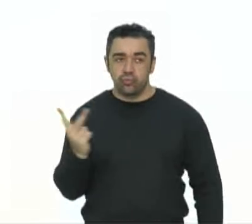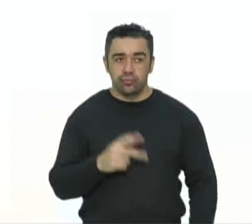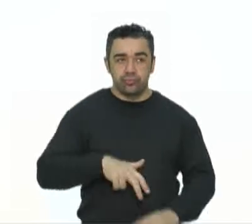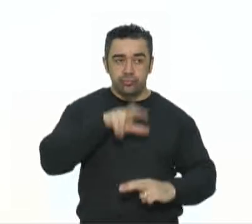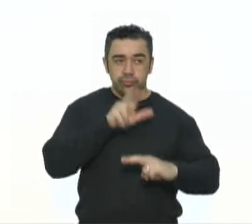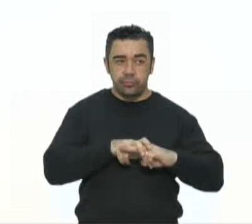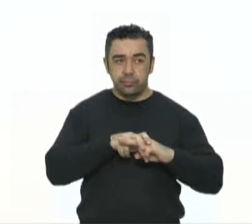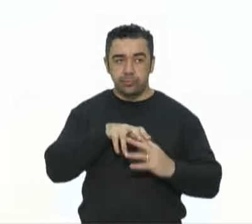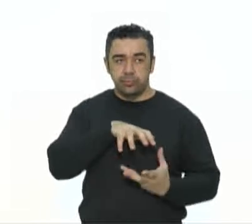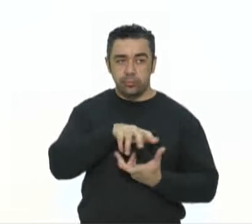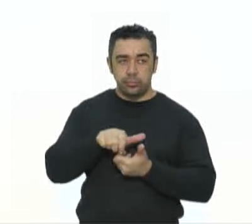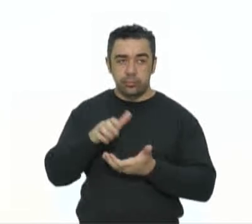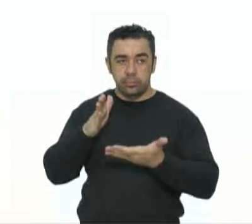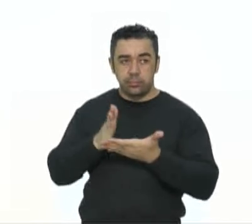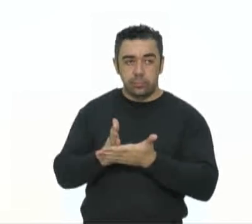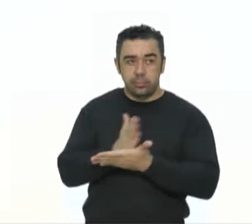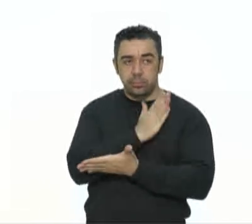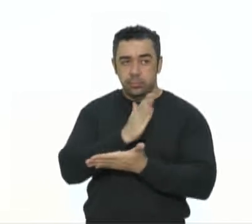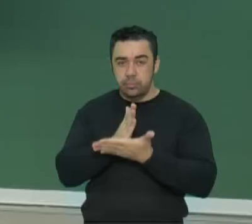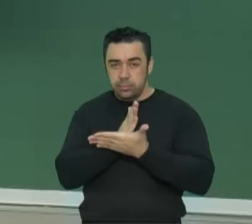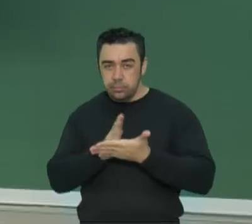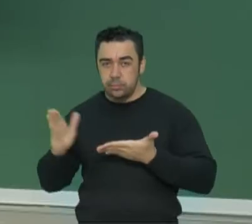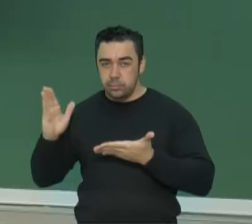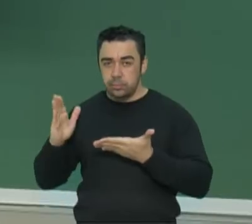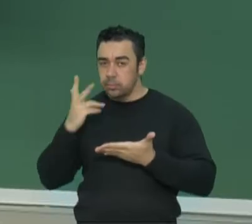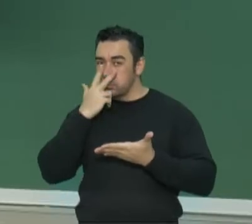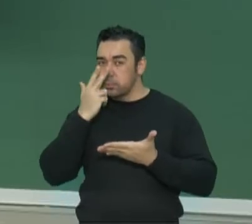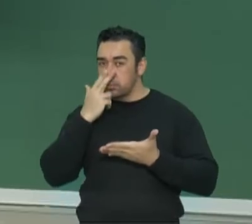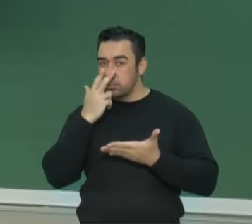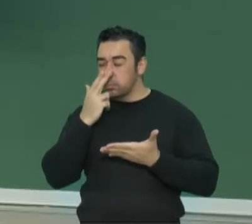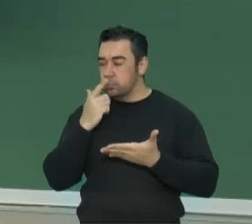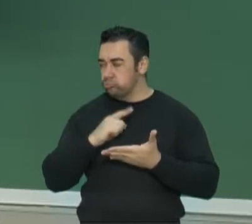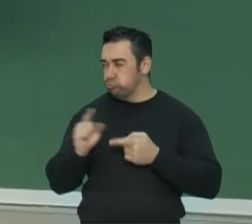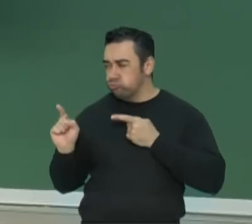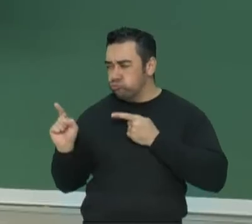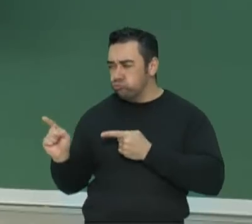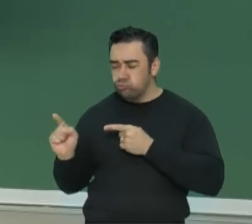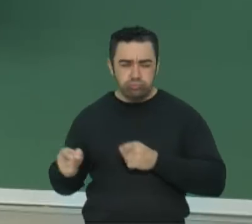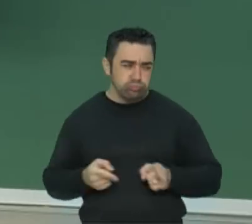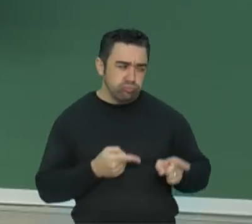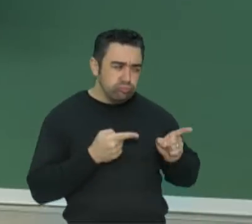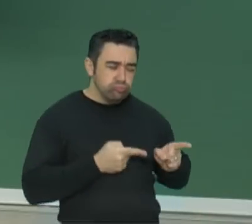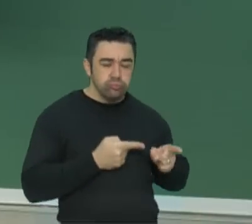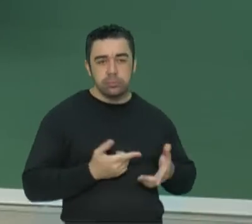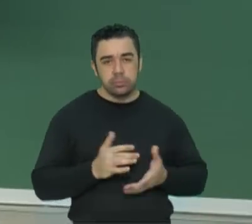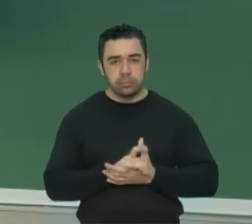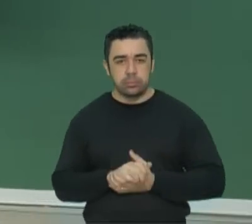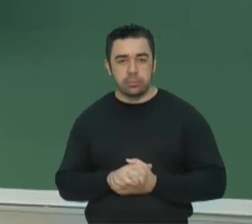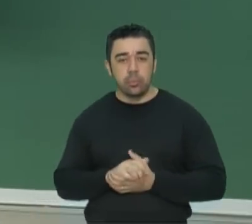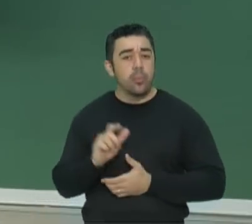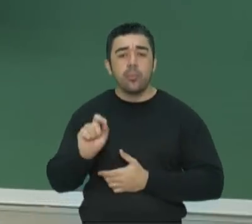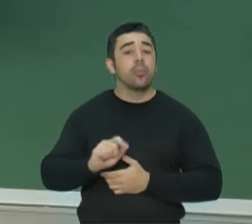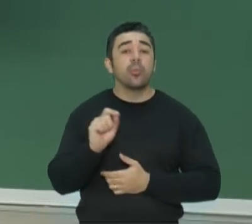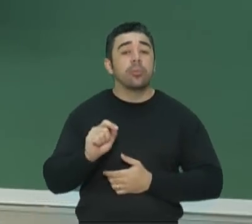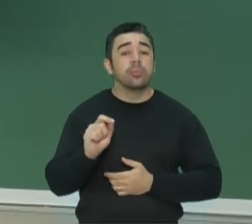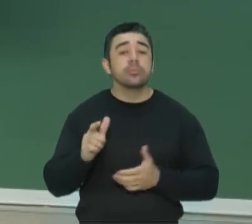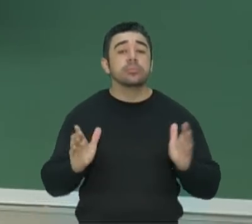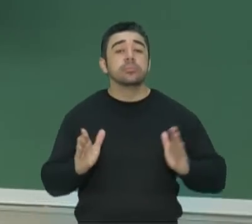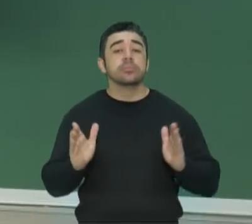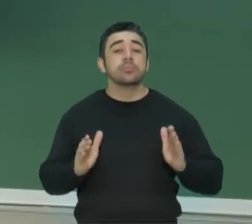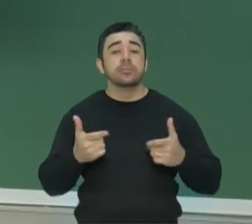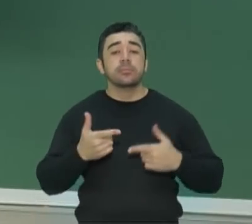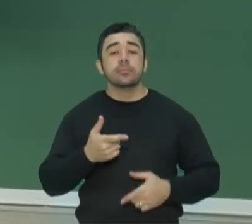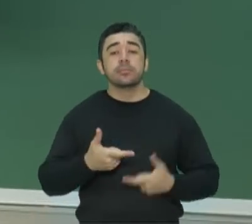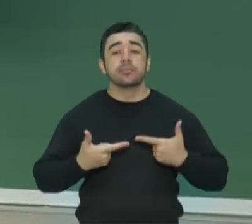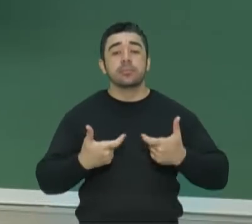planeta e dividindo o mundo entre eles e num clima de provocação. Então, o que foi a Guerra Fria?